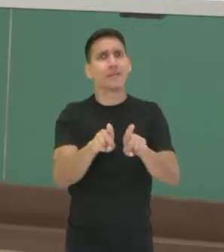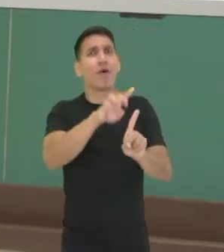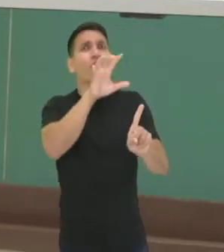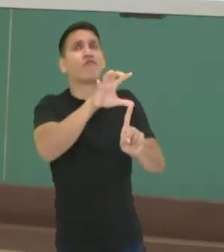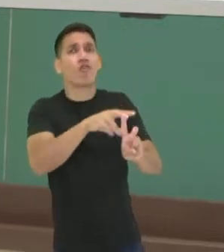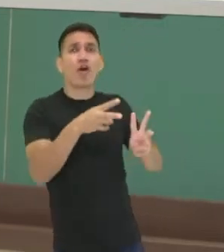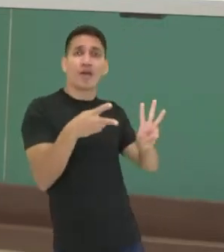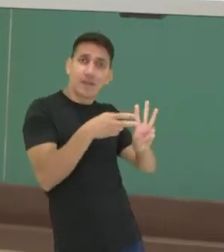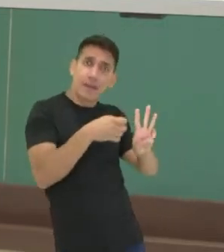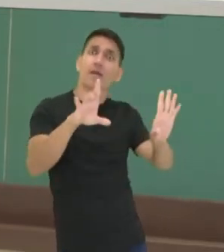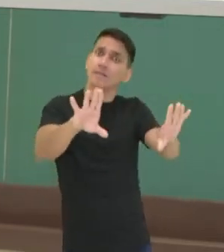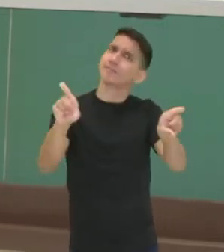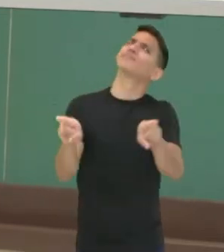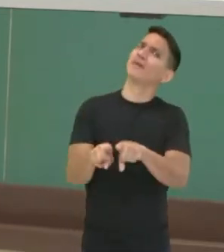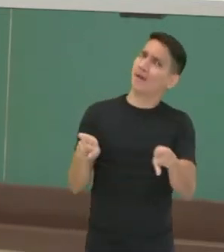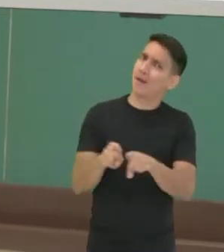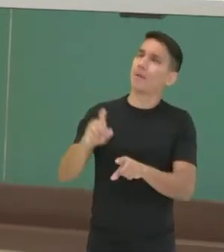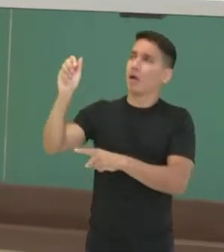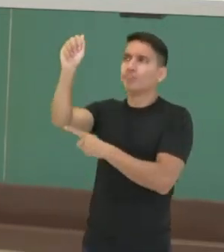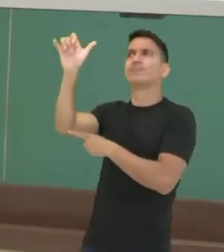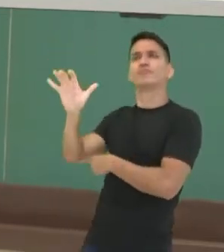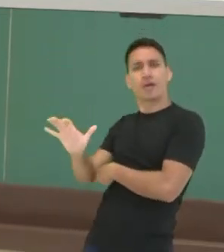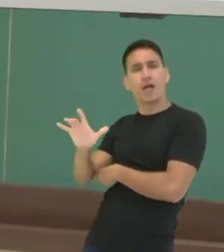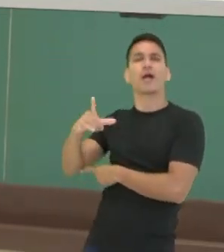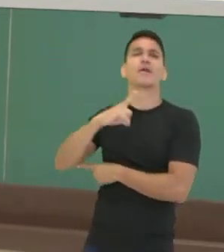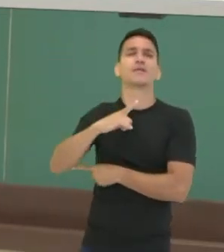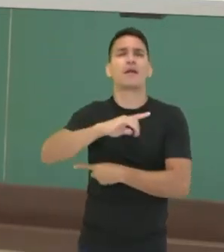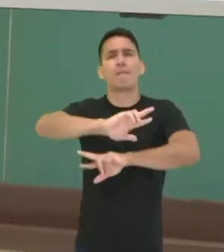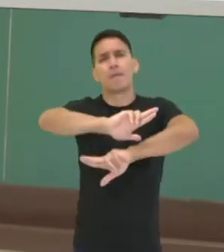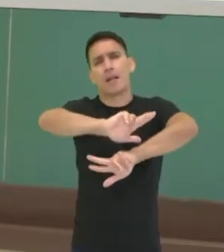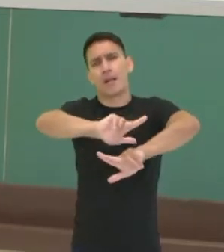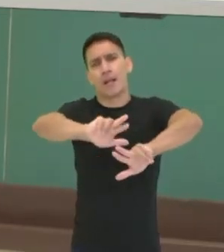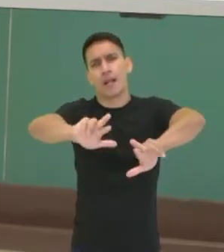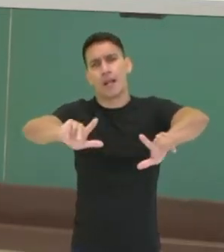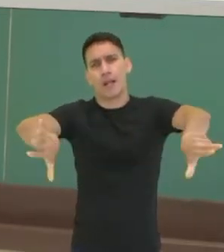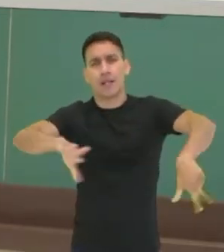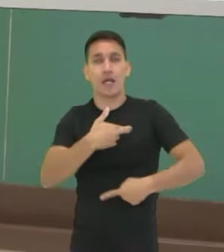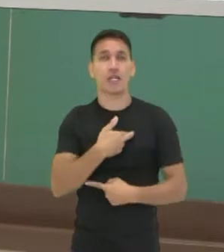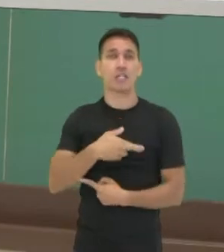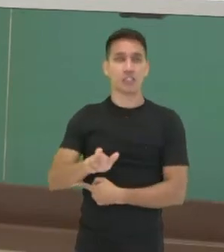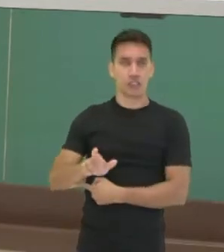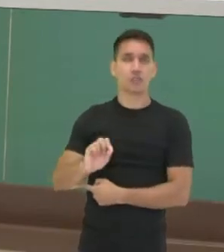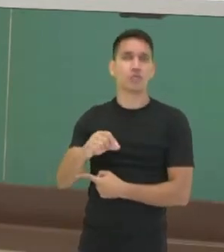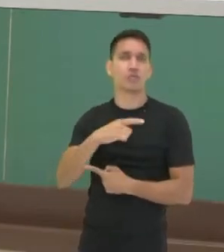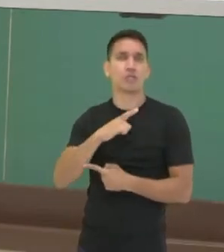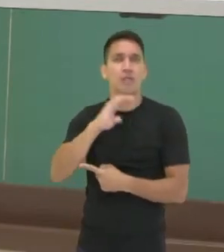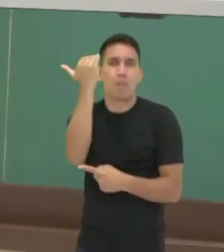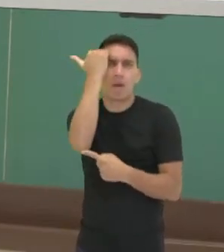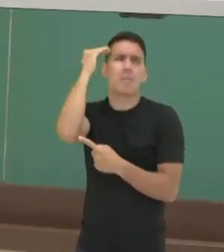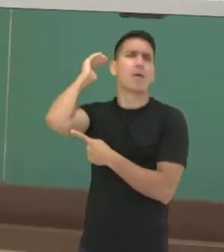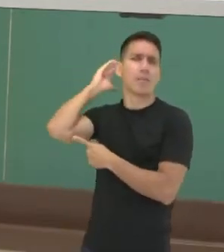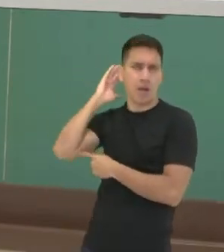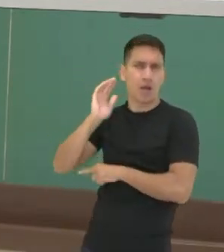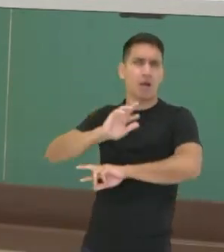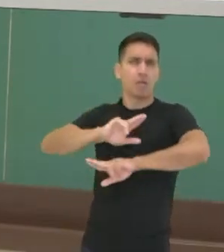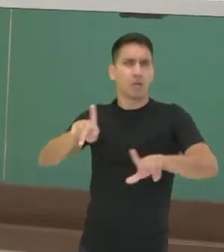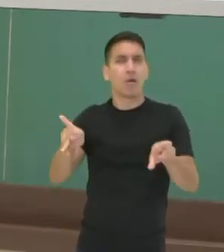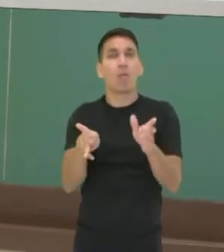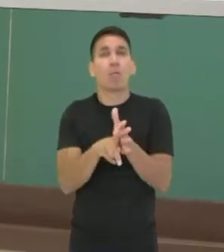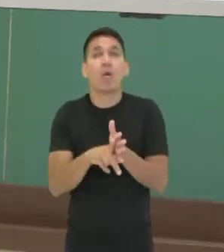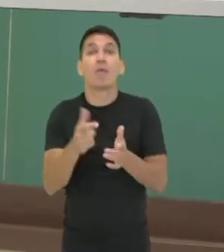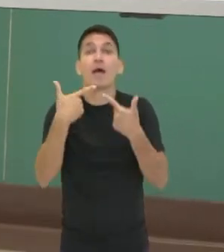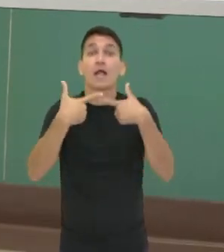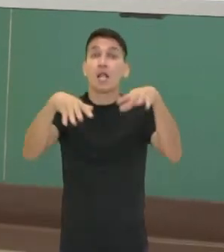como africana. Bombom, candomblé, inclusive dentro além da linguagem, nos